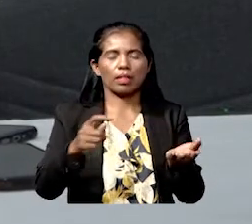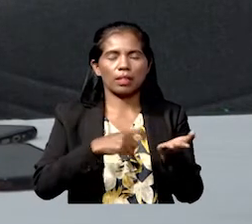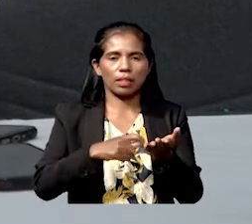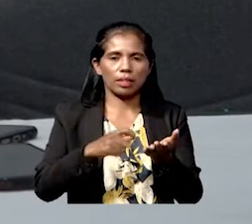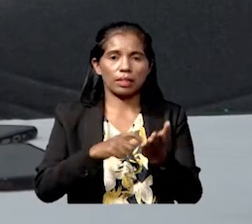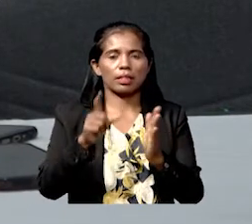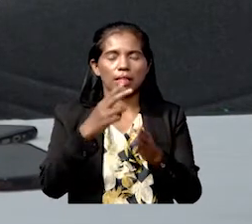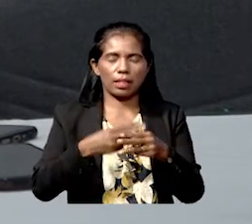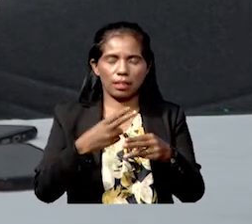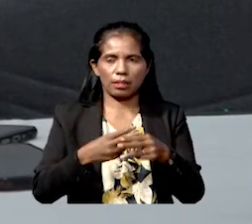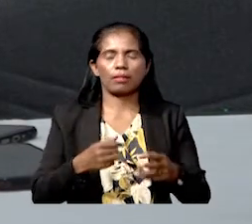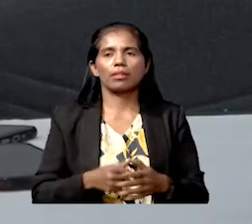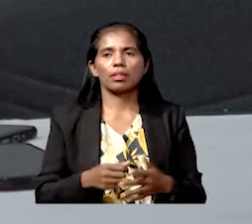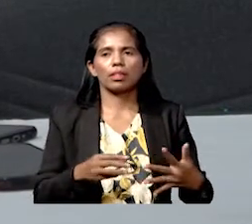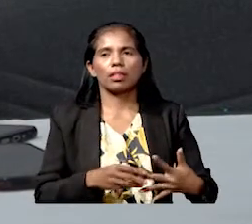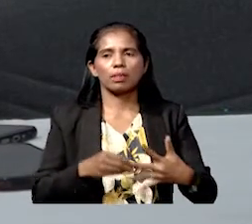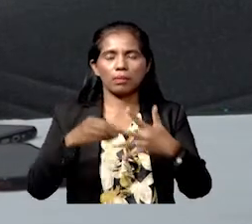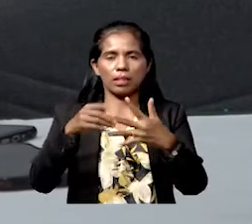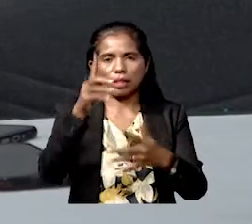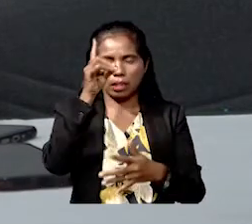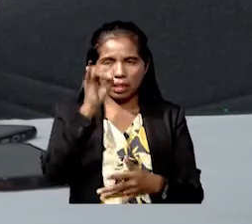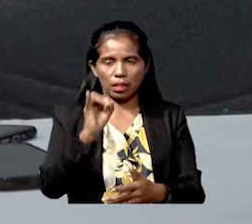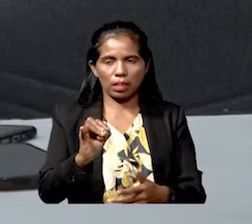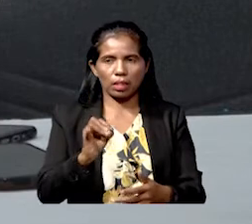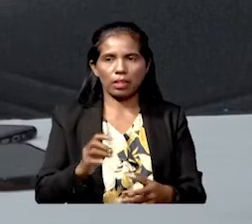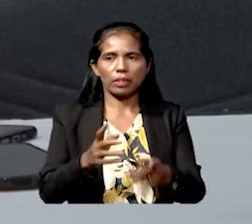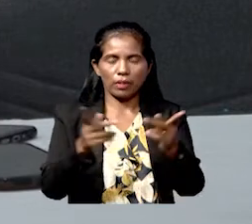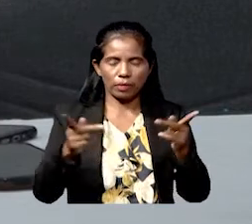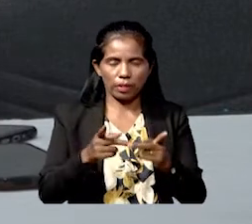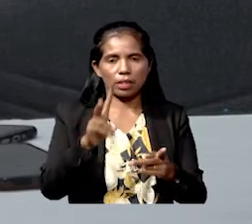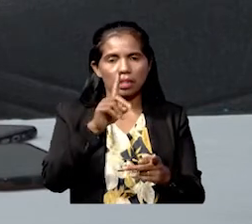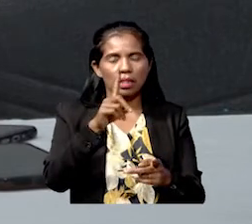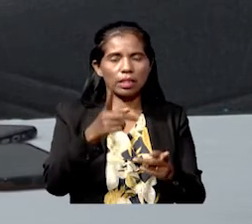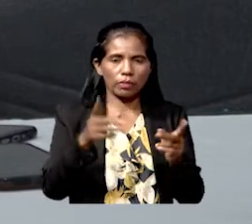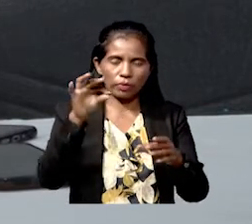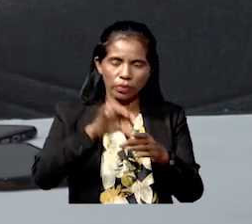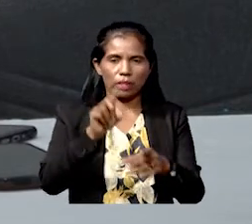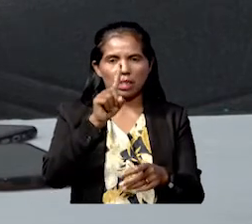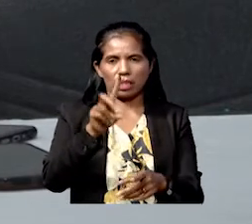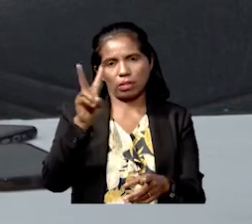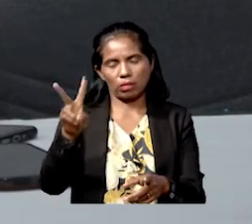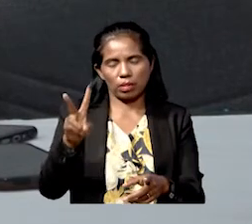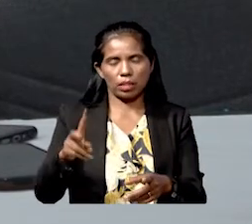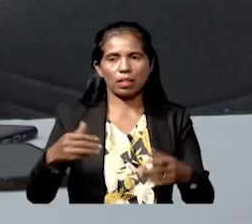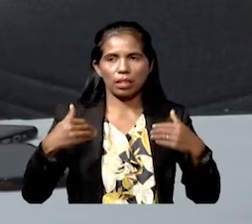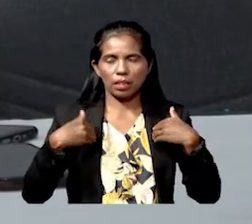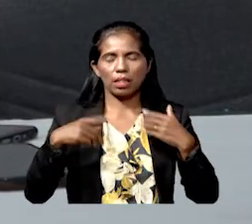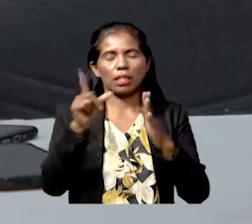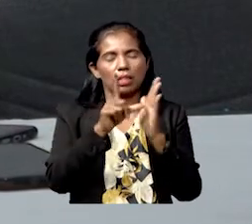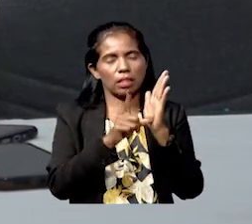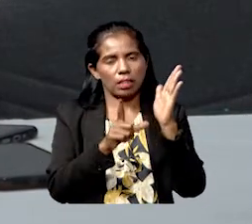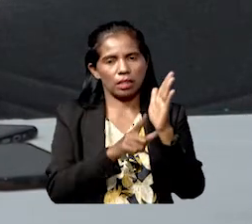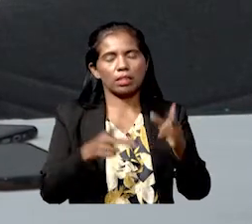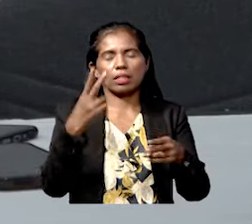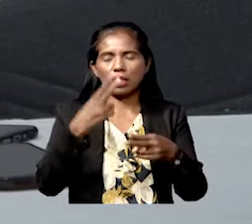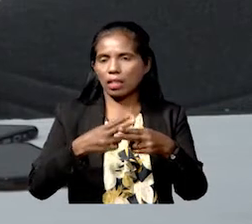logística. Liliu iha dili nebe maka iha centro ida rua que falta de listas de votantes, né.